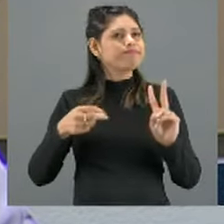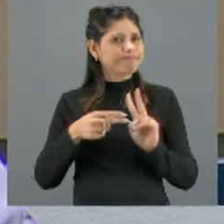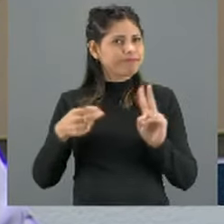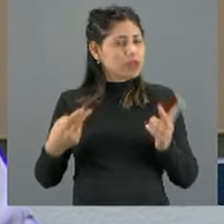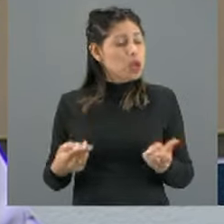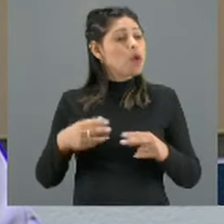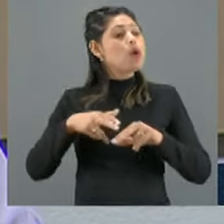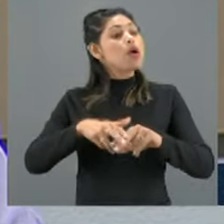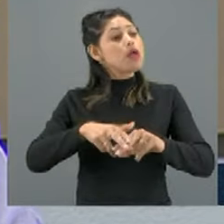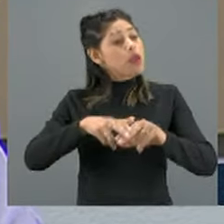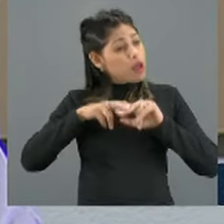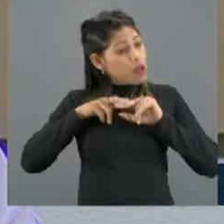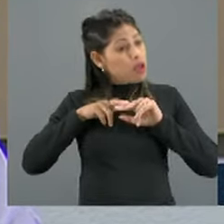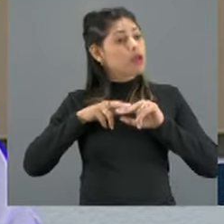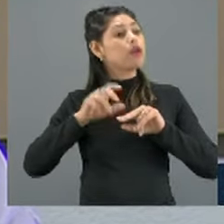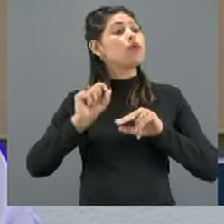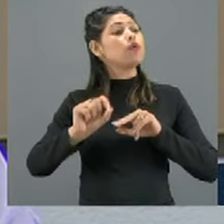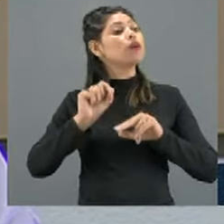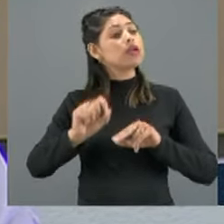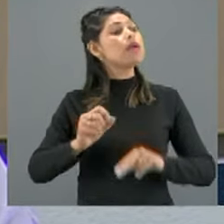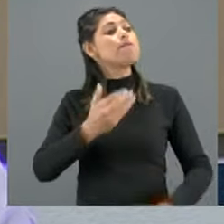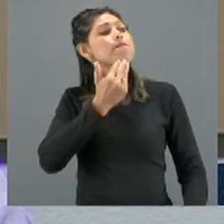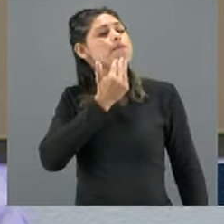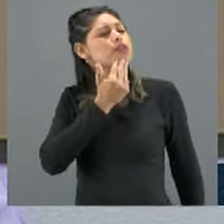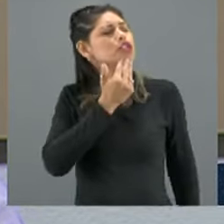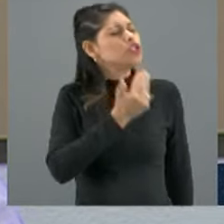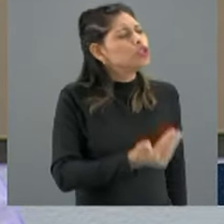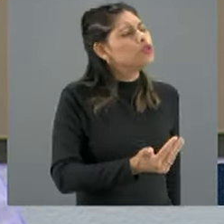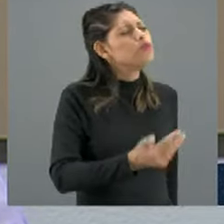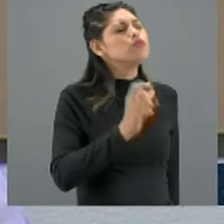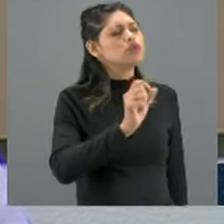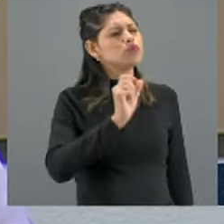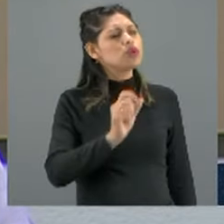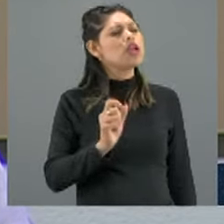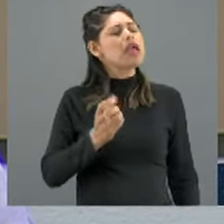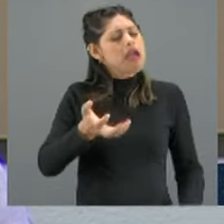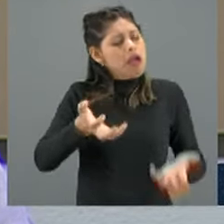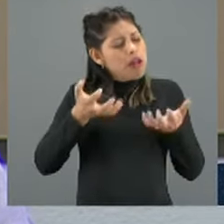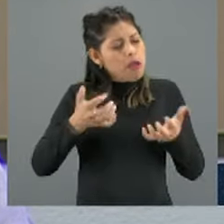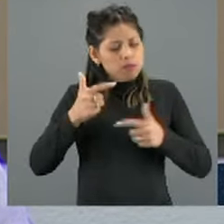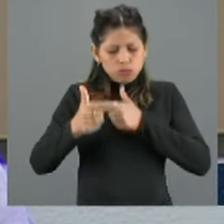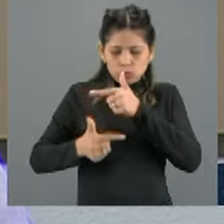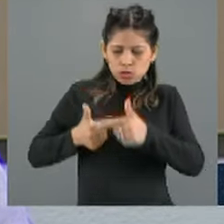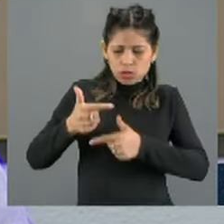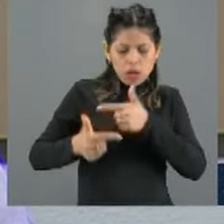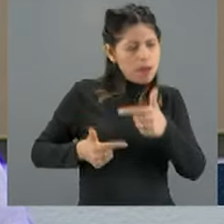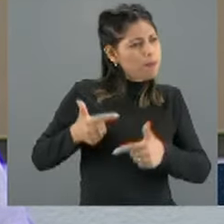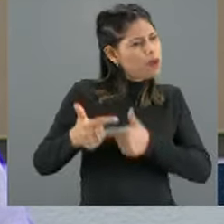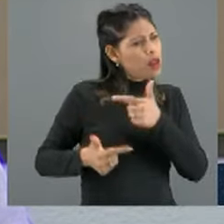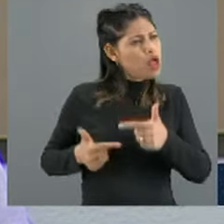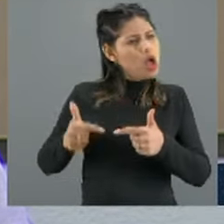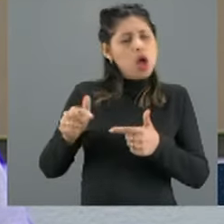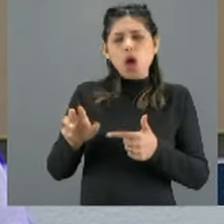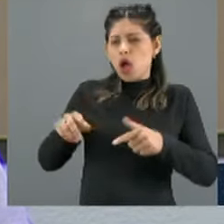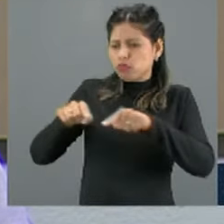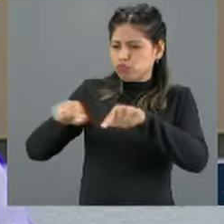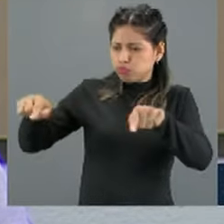por isso que pretendemos produzir usando nossas terras